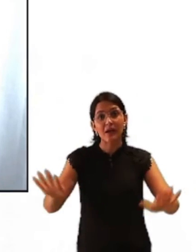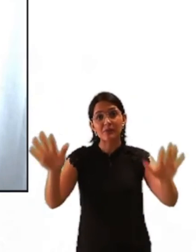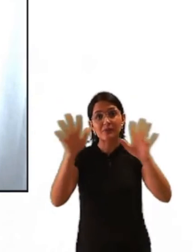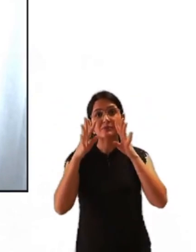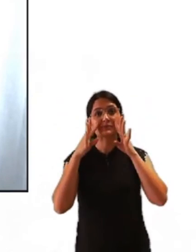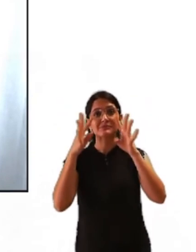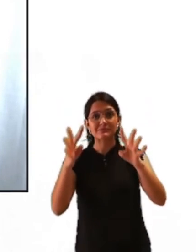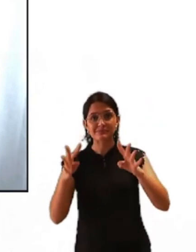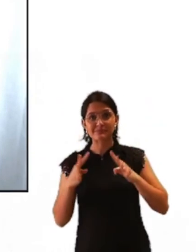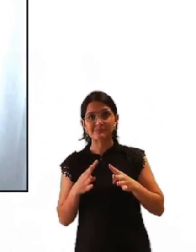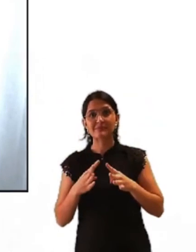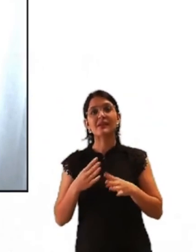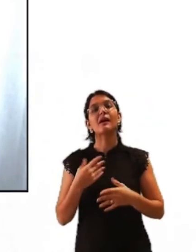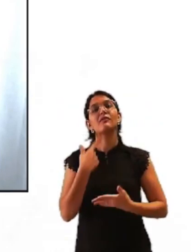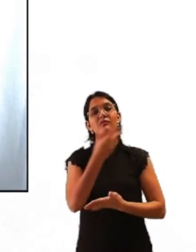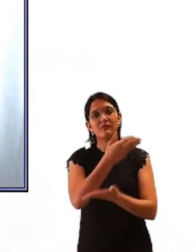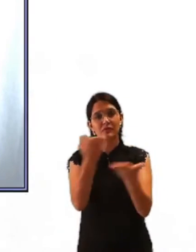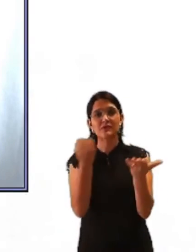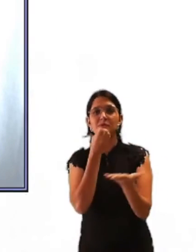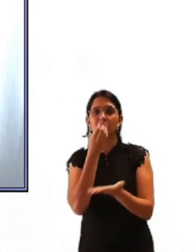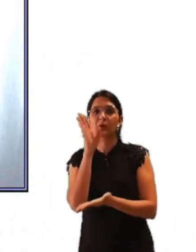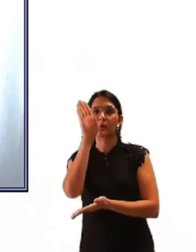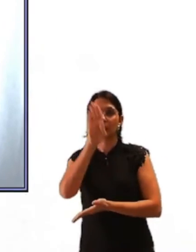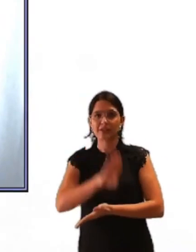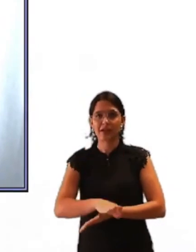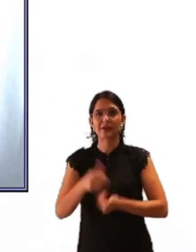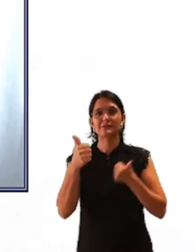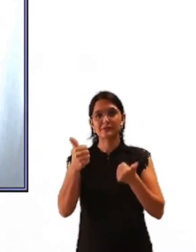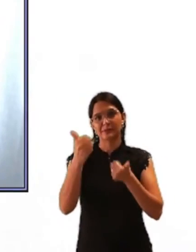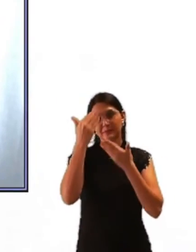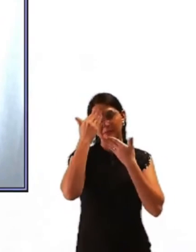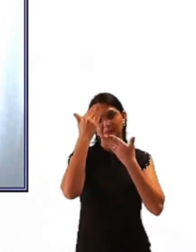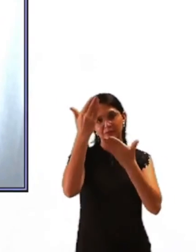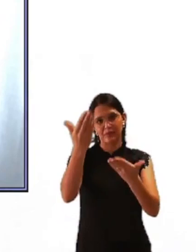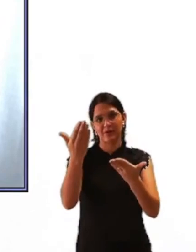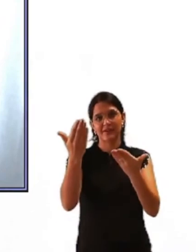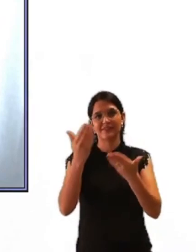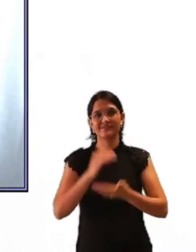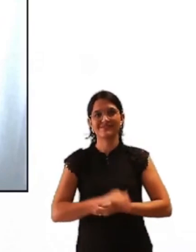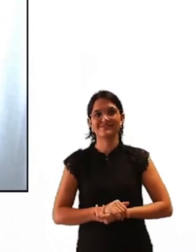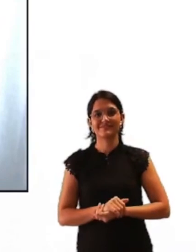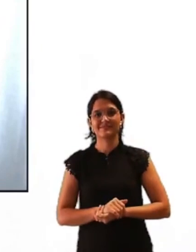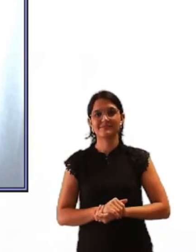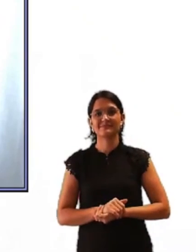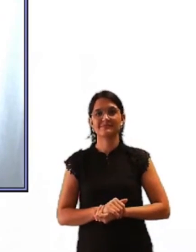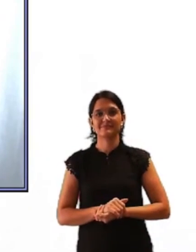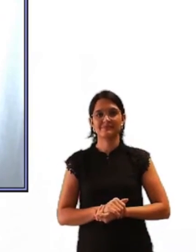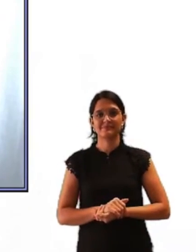desejamos a todos uma ótima tarde. Muito obrigado, eu que Estamos agradeço. finalizando a Bom dia aí nossa a manhã. todos.